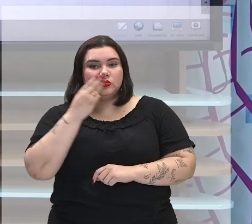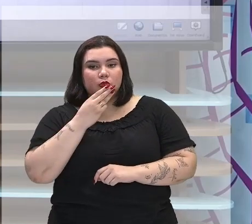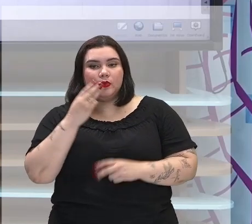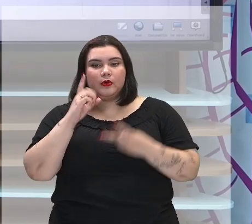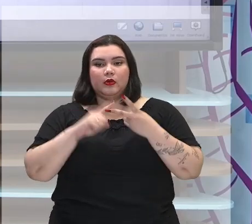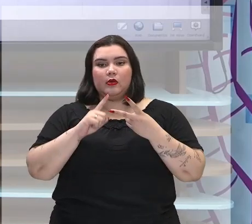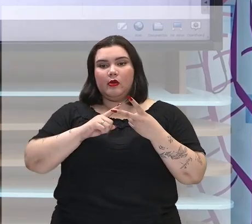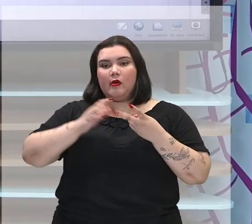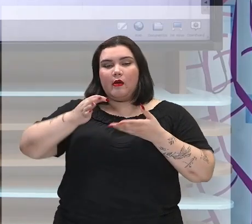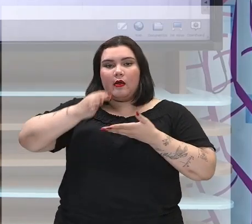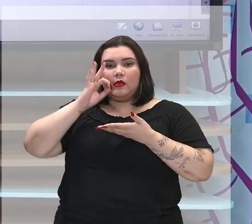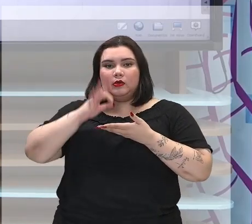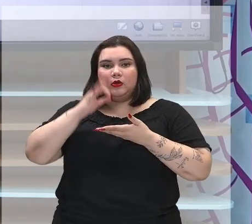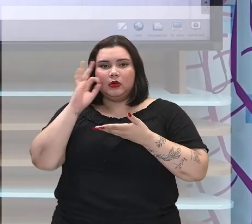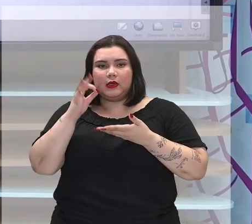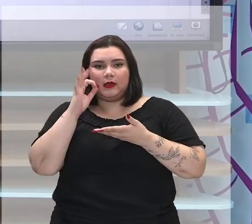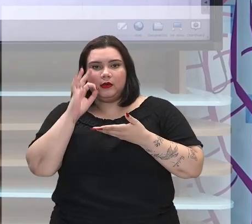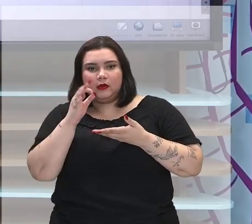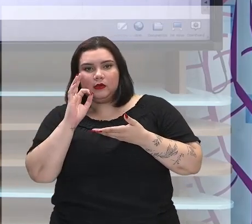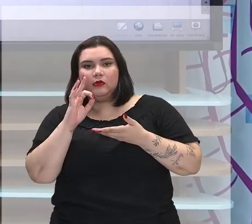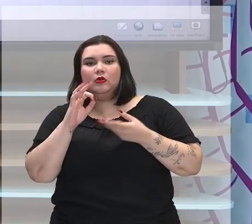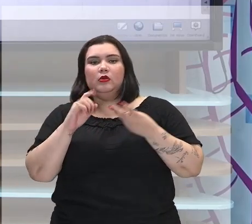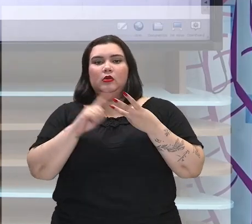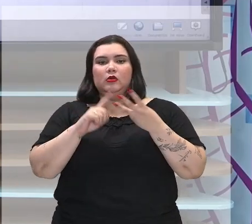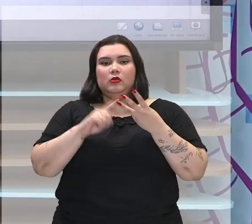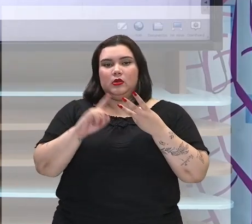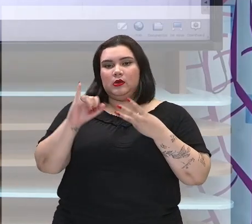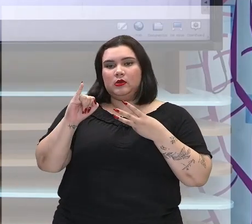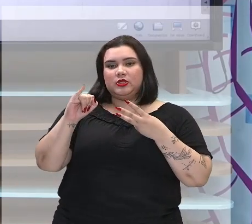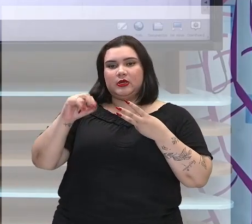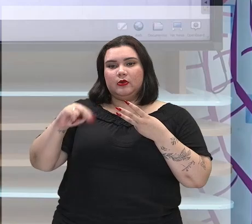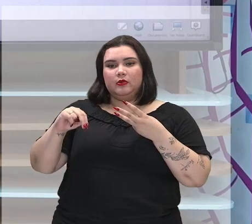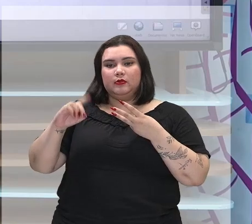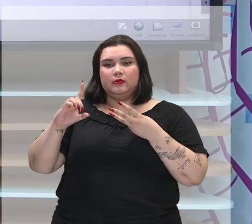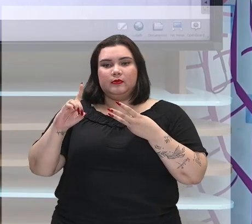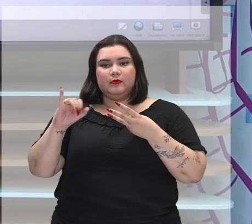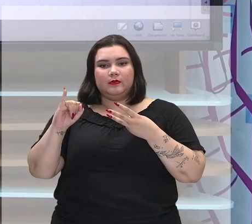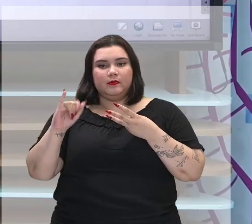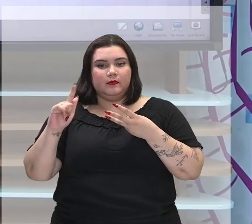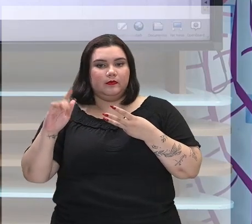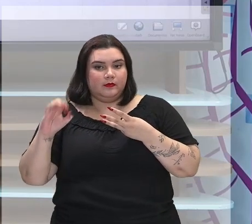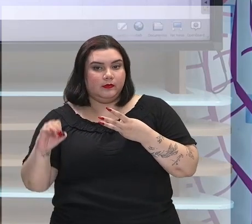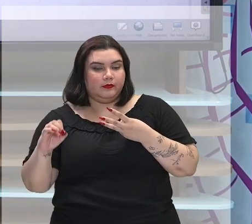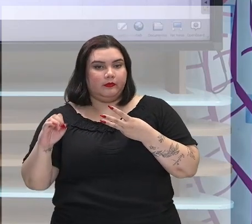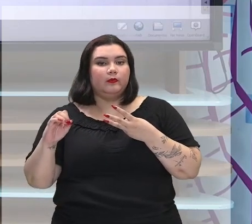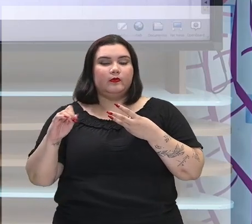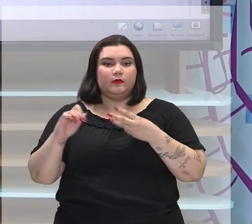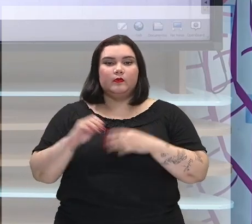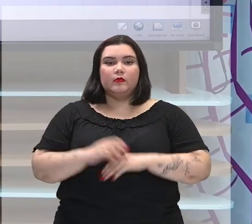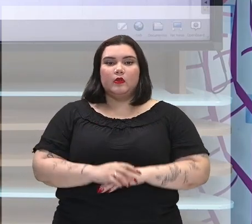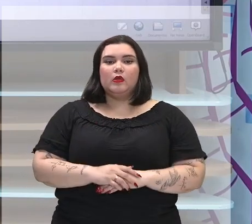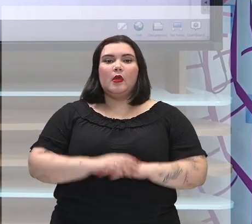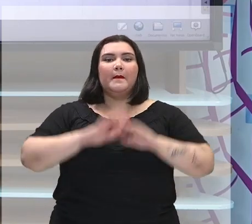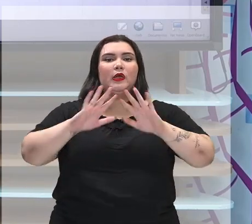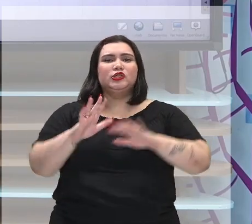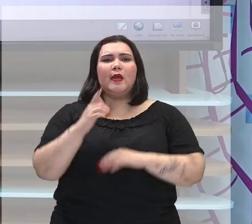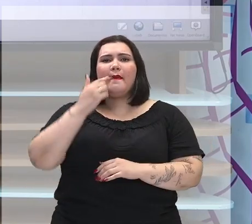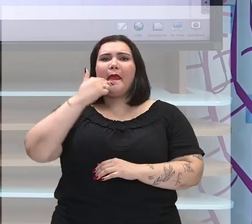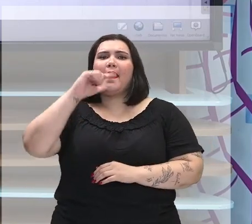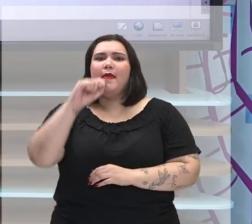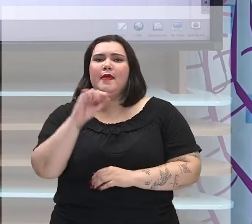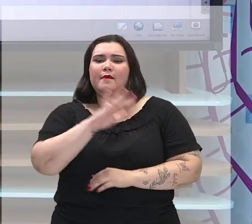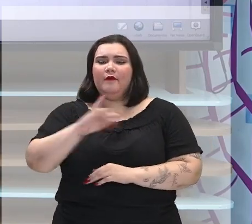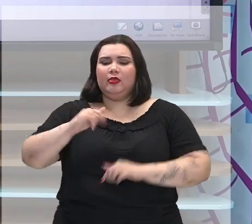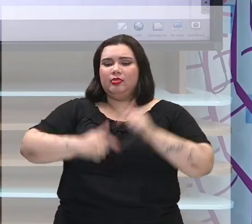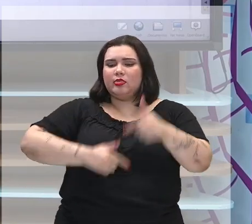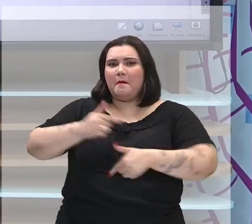e o indigo. E qual é a mão de obra que irá trabalhar dentro, né, desse contexto?